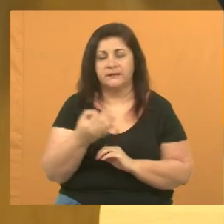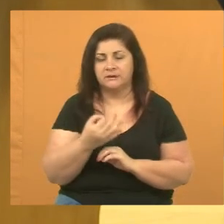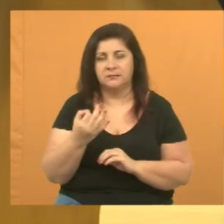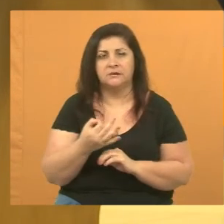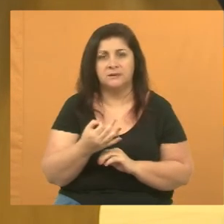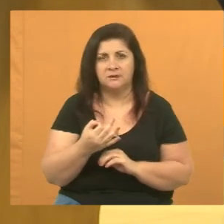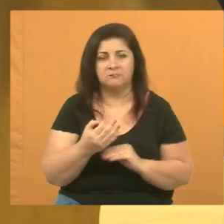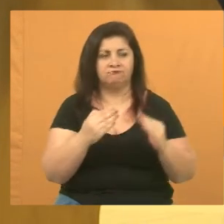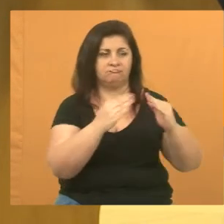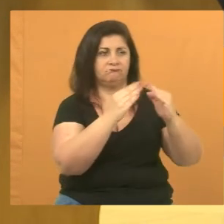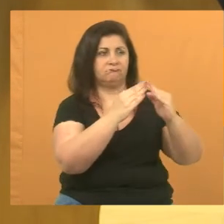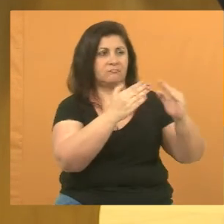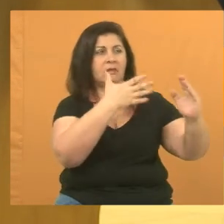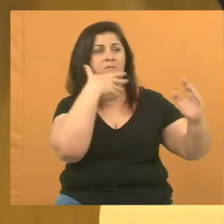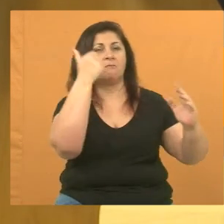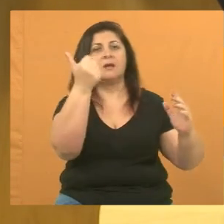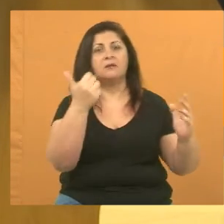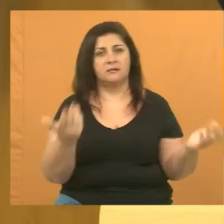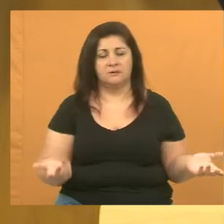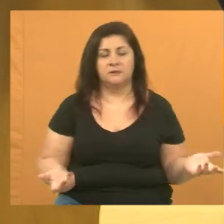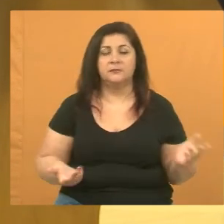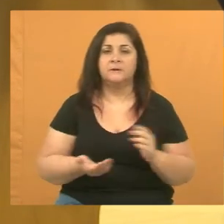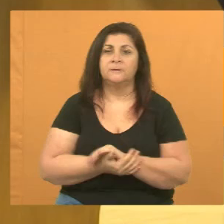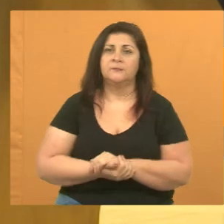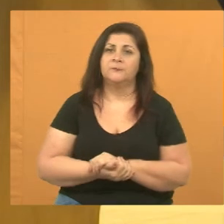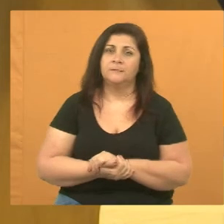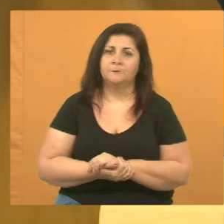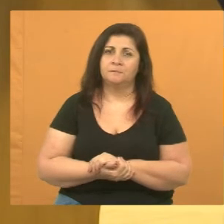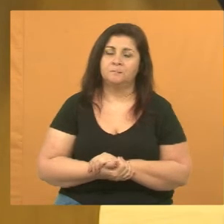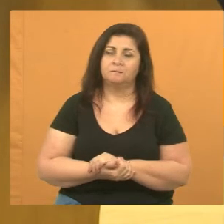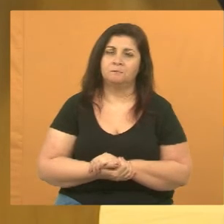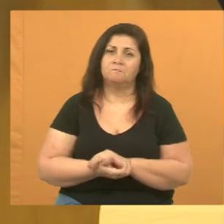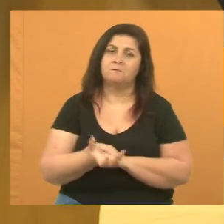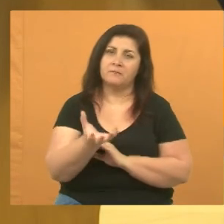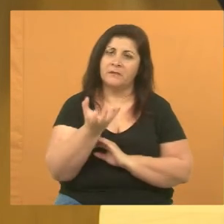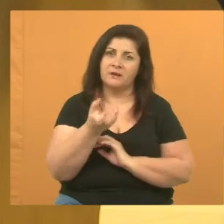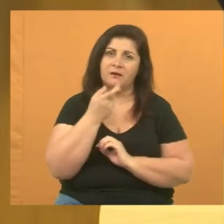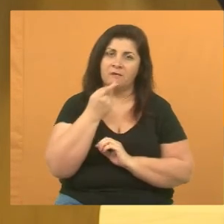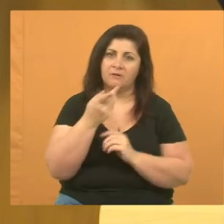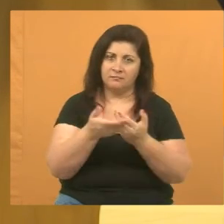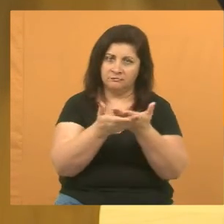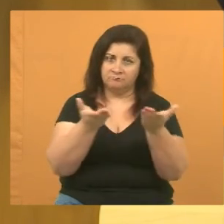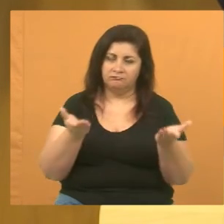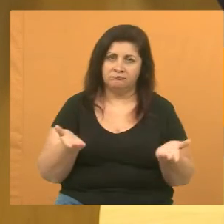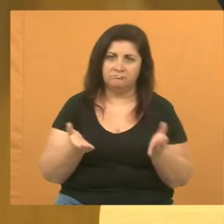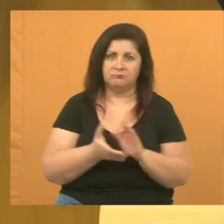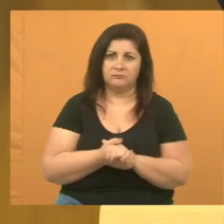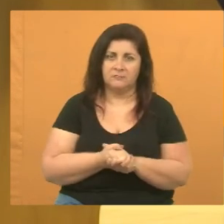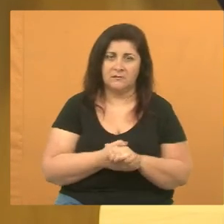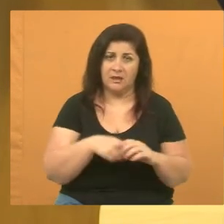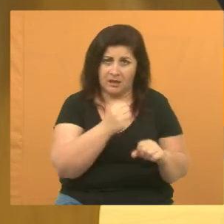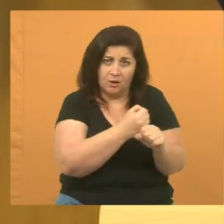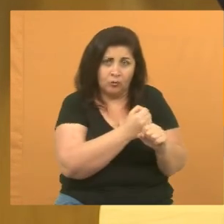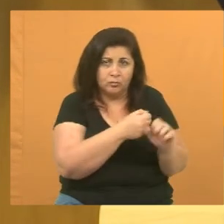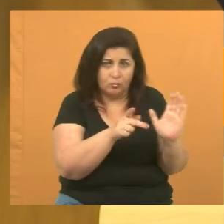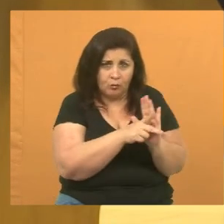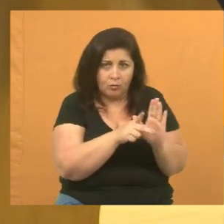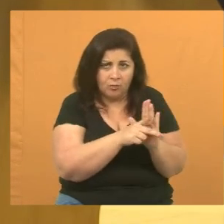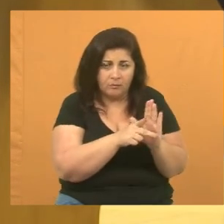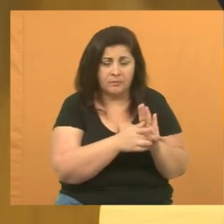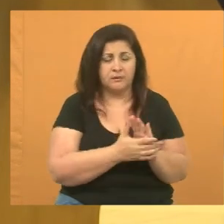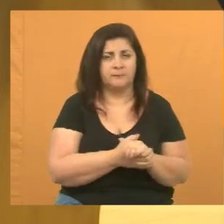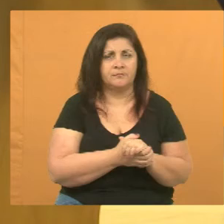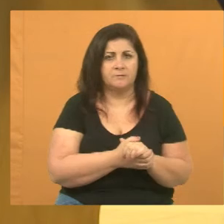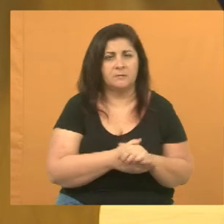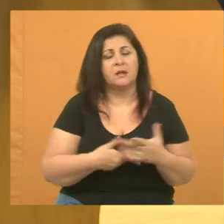o padrão seria ainda melhor, né? Então eu quero dizer para vocês que a autoconstrução,